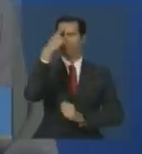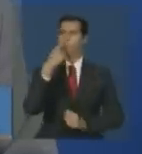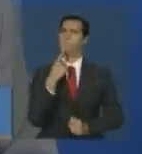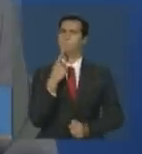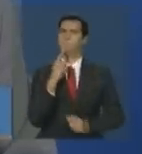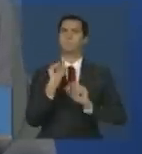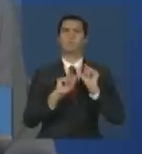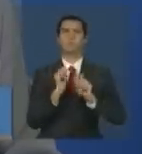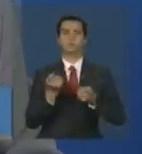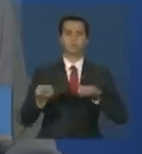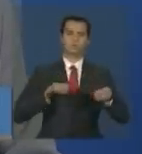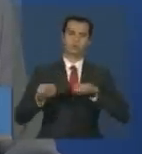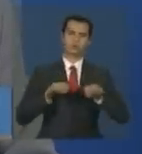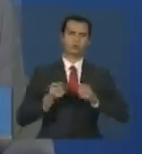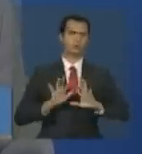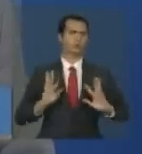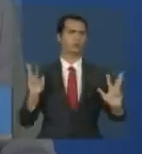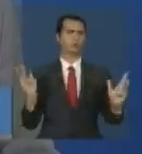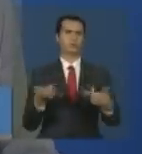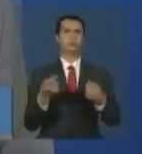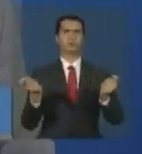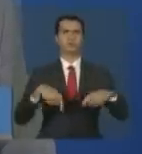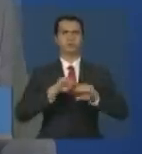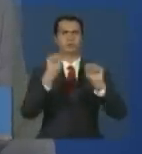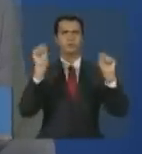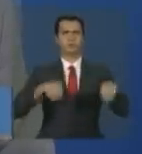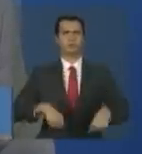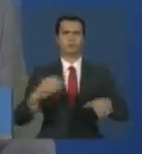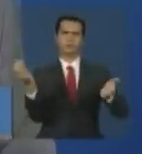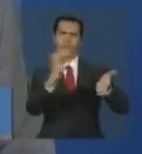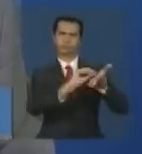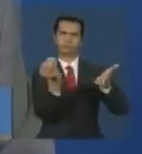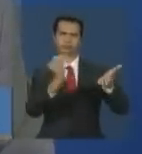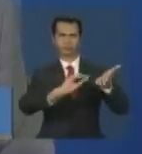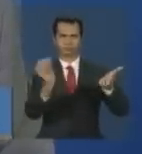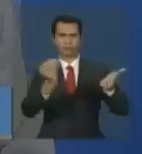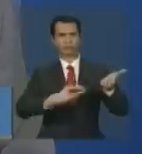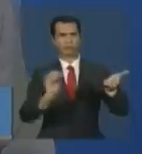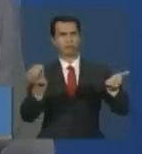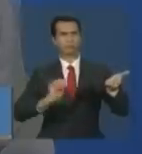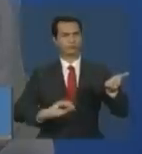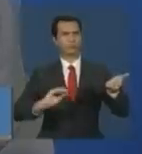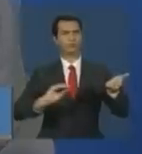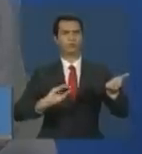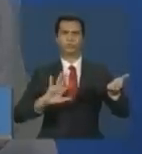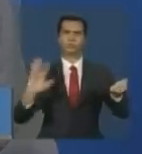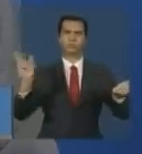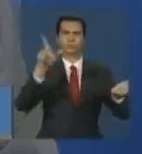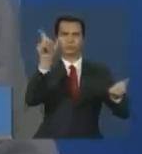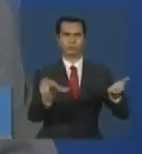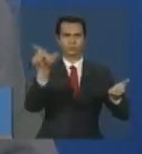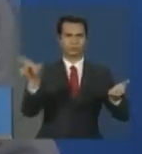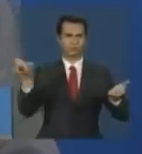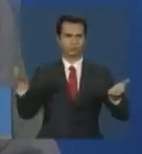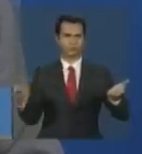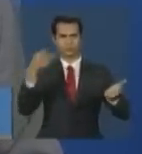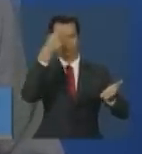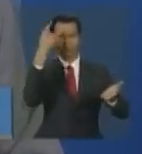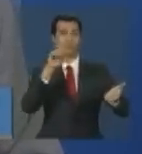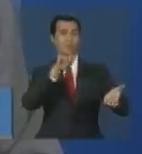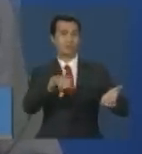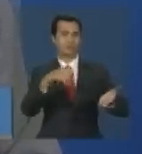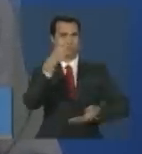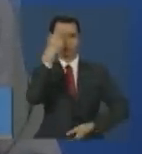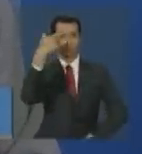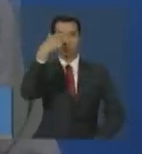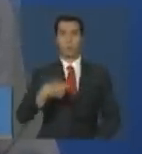o gerenciamento, atribuição de perfis para outros usuários dentro do município. Então, se isso ficasse apenas na